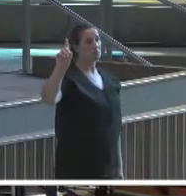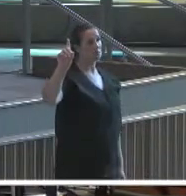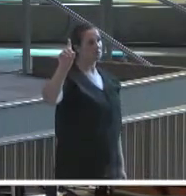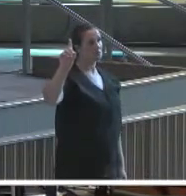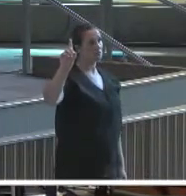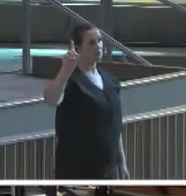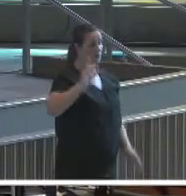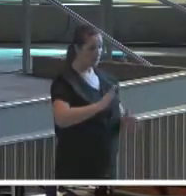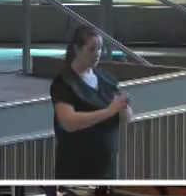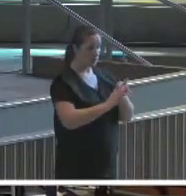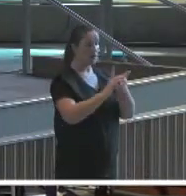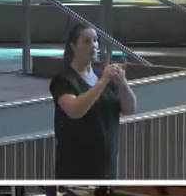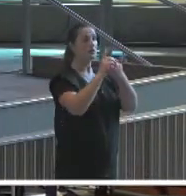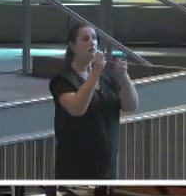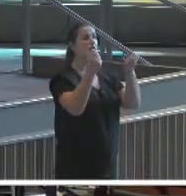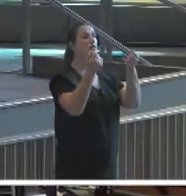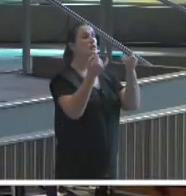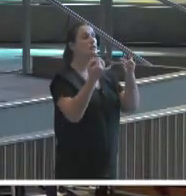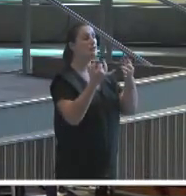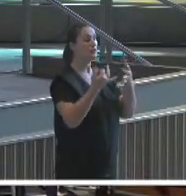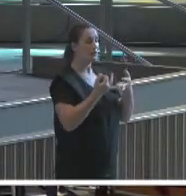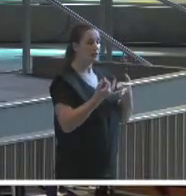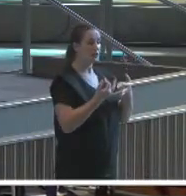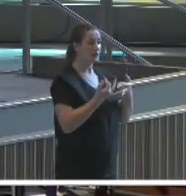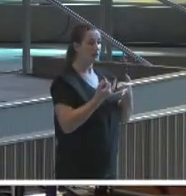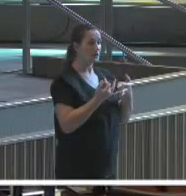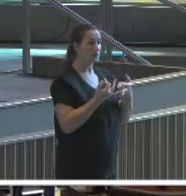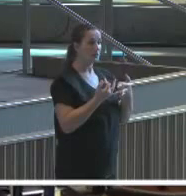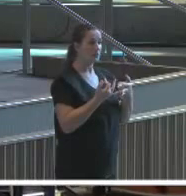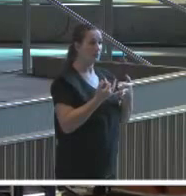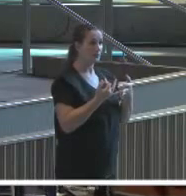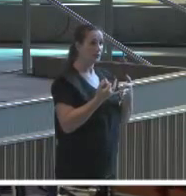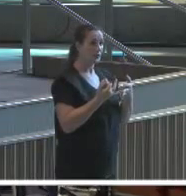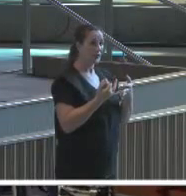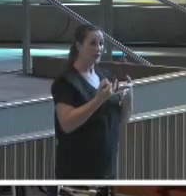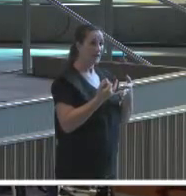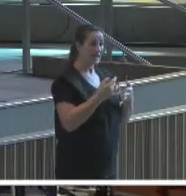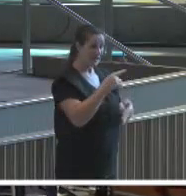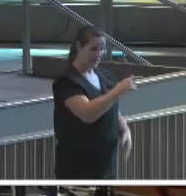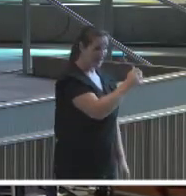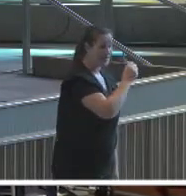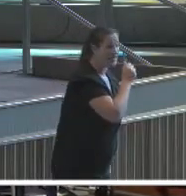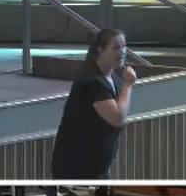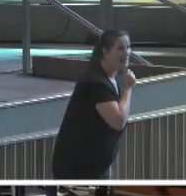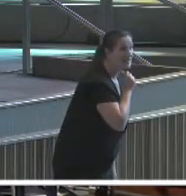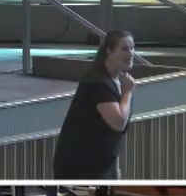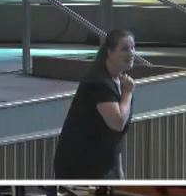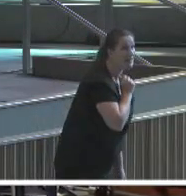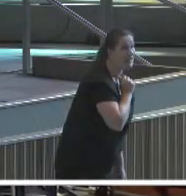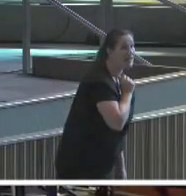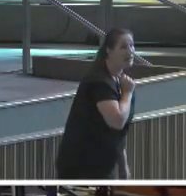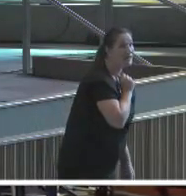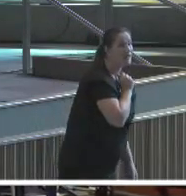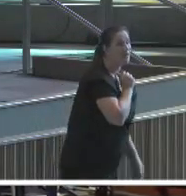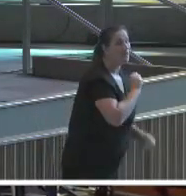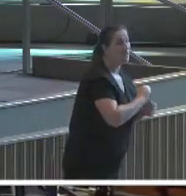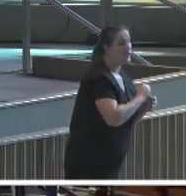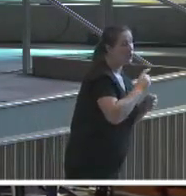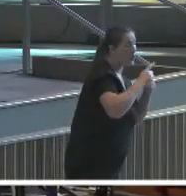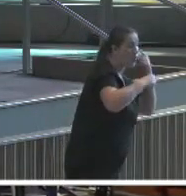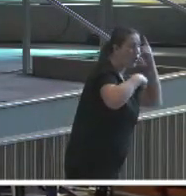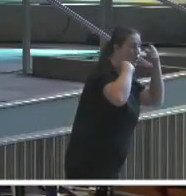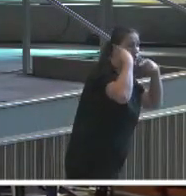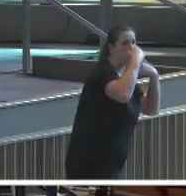A palavra de Deus vai dizer que, além de tudo, ele cometeu uma loucura